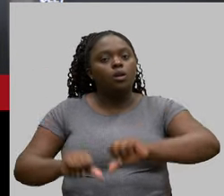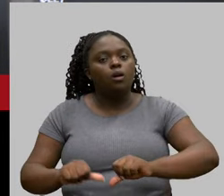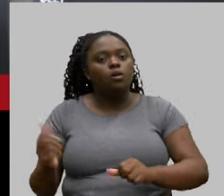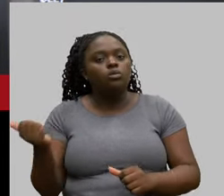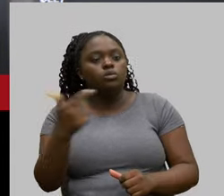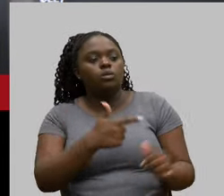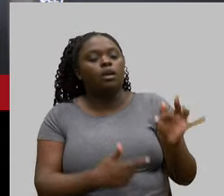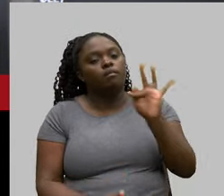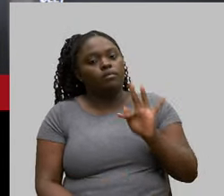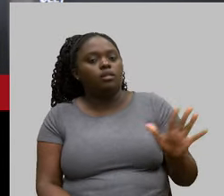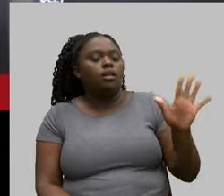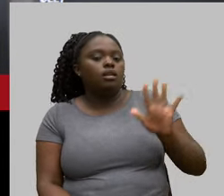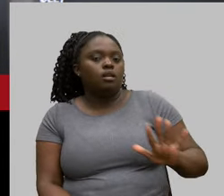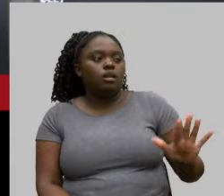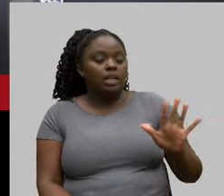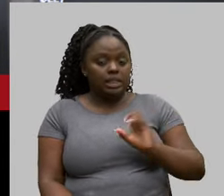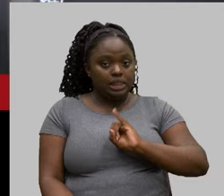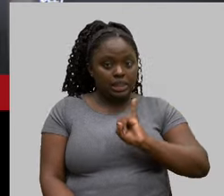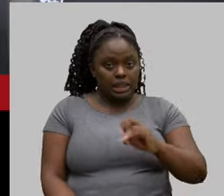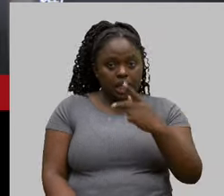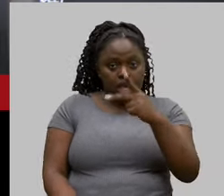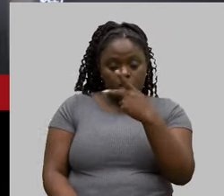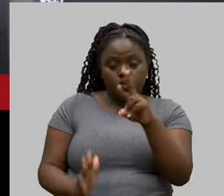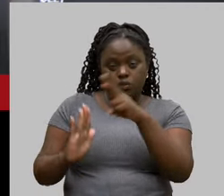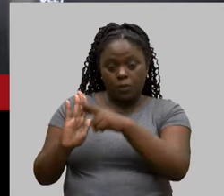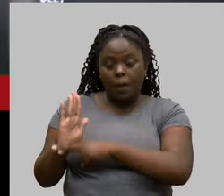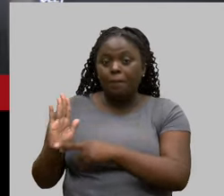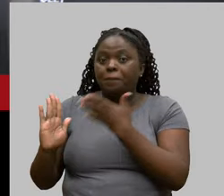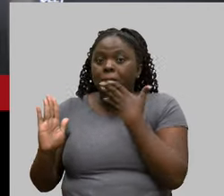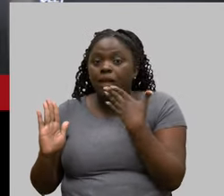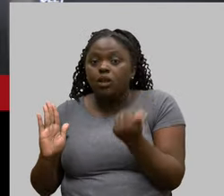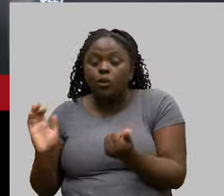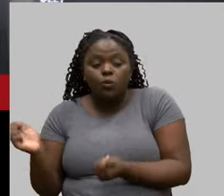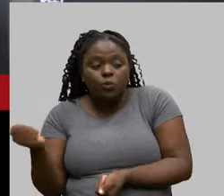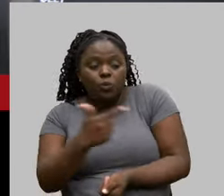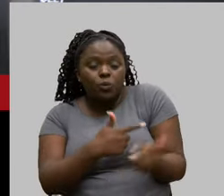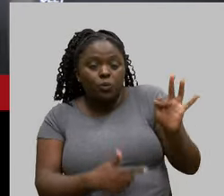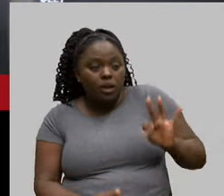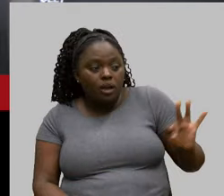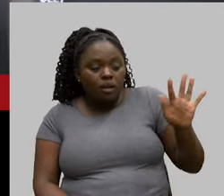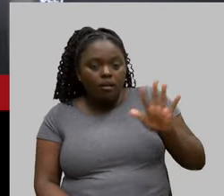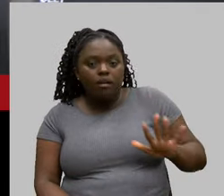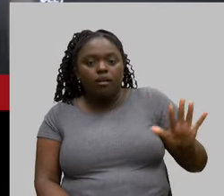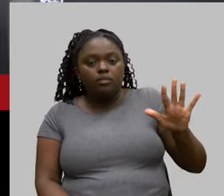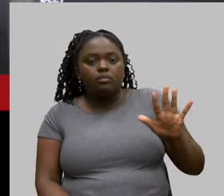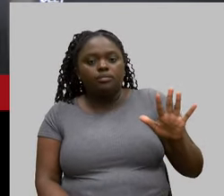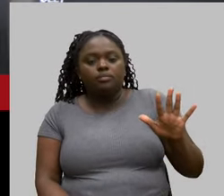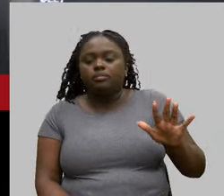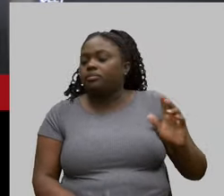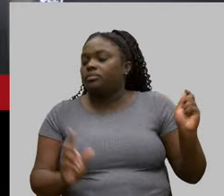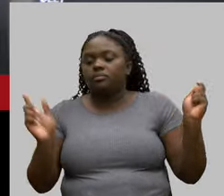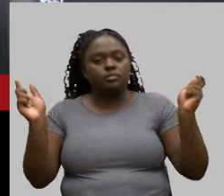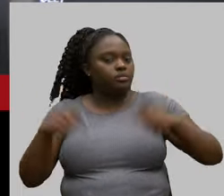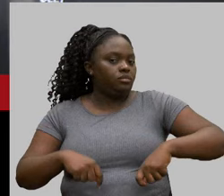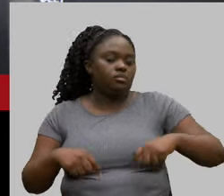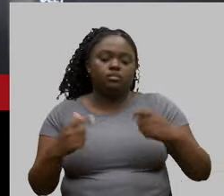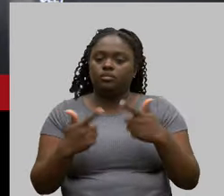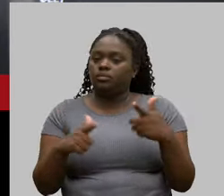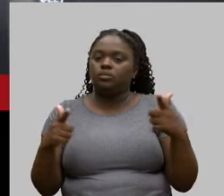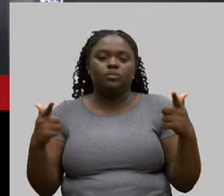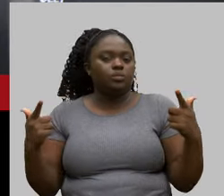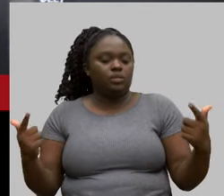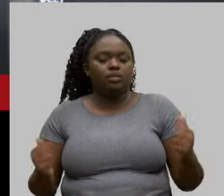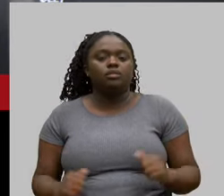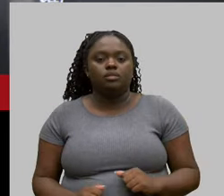federal se a sua regra for melhor que a federal você não tem competência para tratá-la e nós vamos aplicar a regra